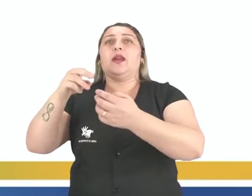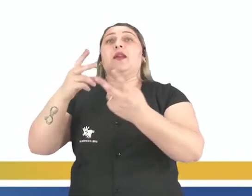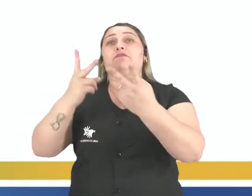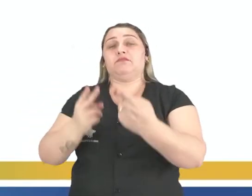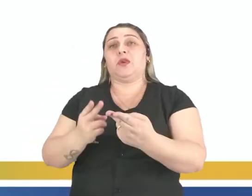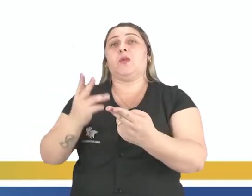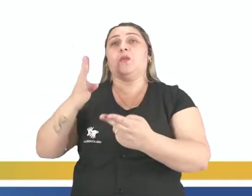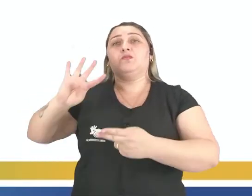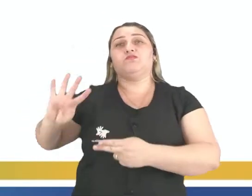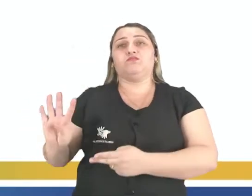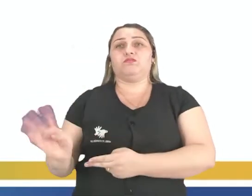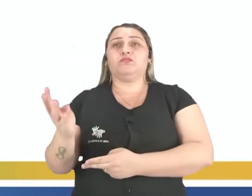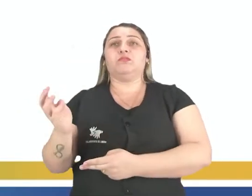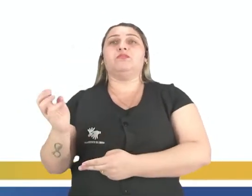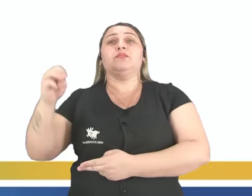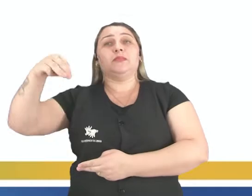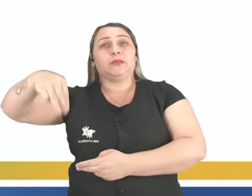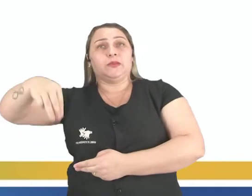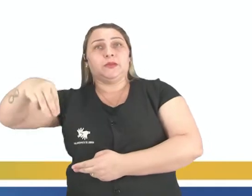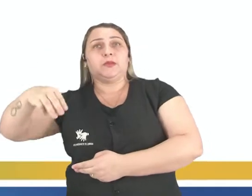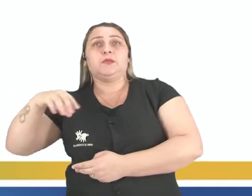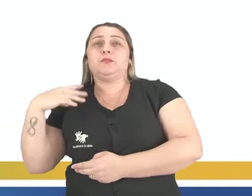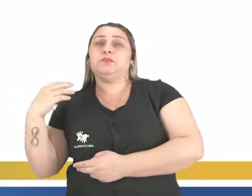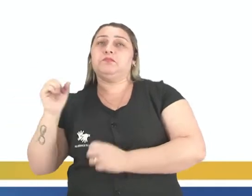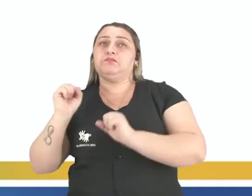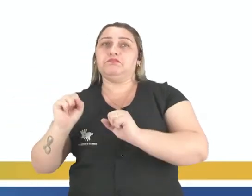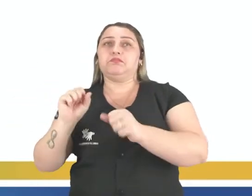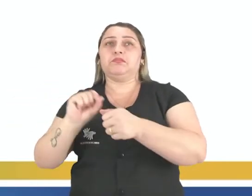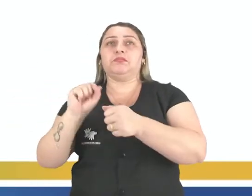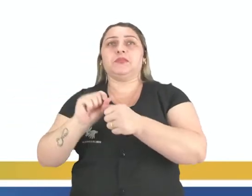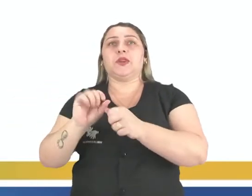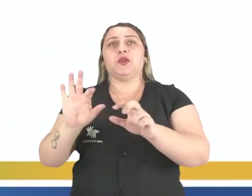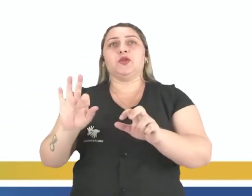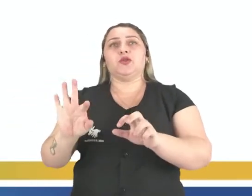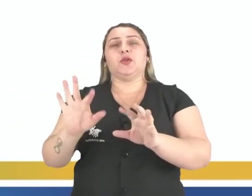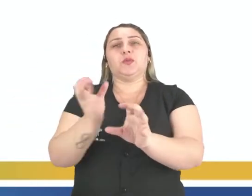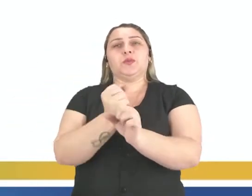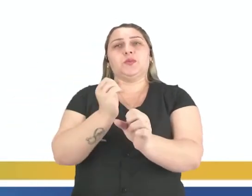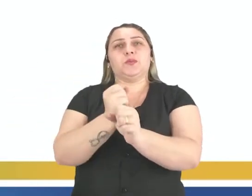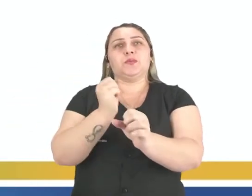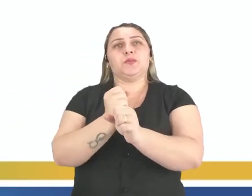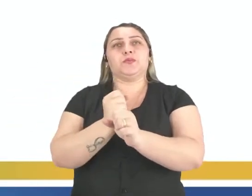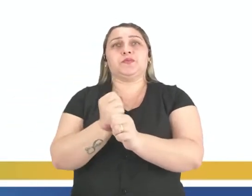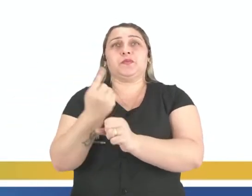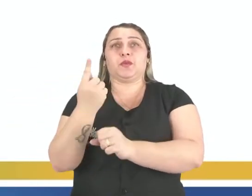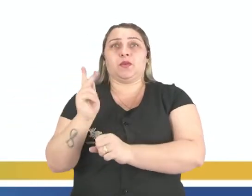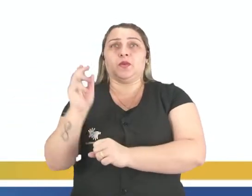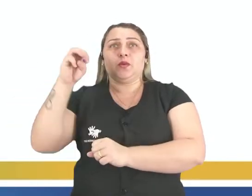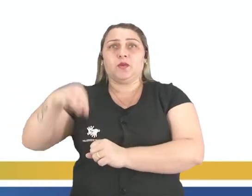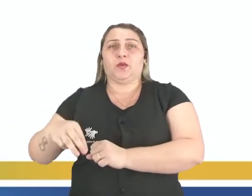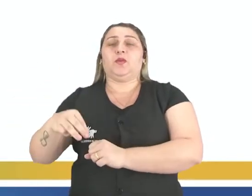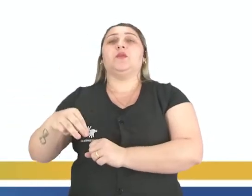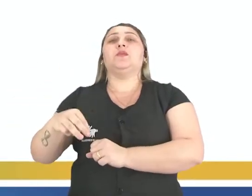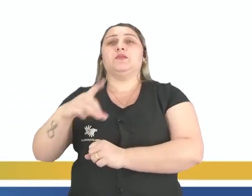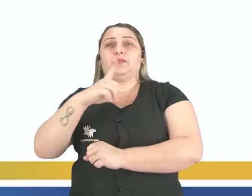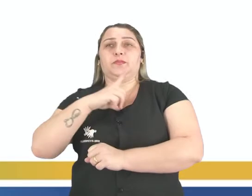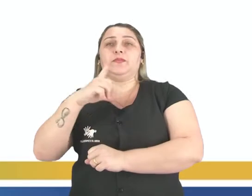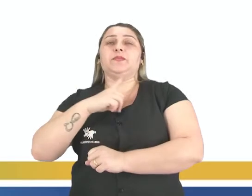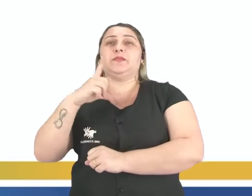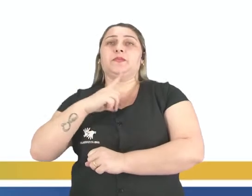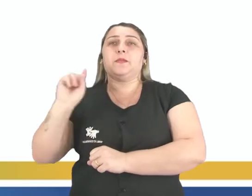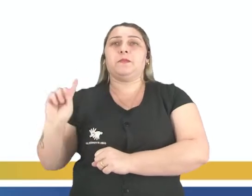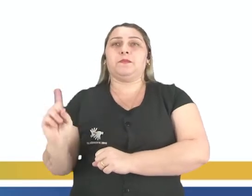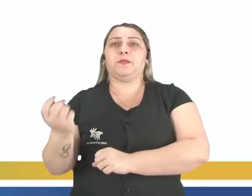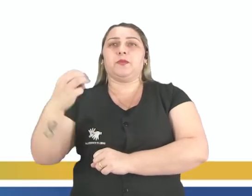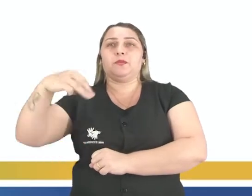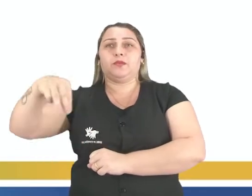a 4.000 metros. Né? Então, a gente poderia simplesmente, né, fazer o que eu disse aí. 1 quilômetro nós temos, em 1 quilômetro nós